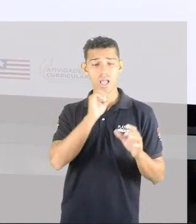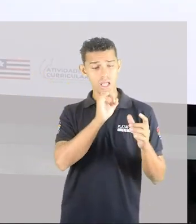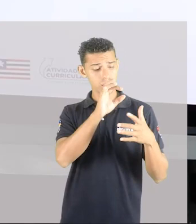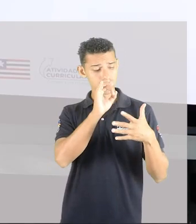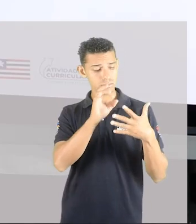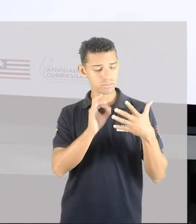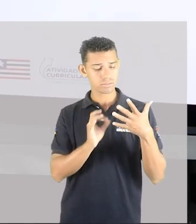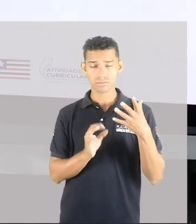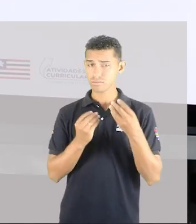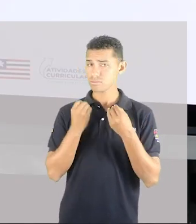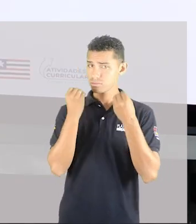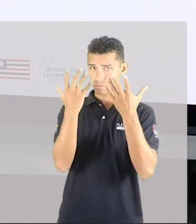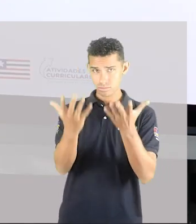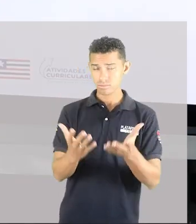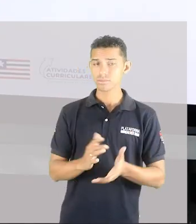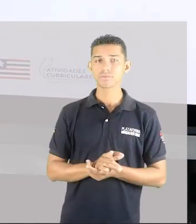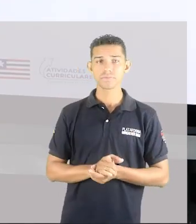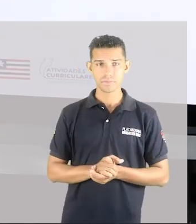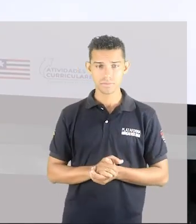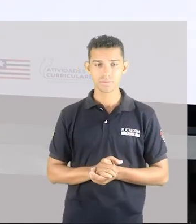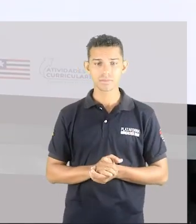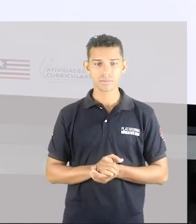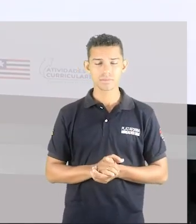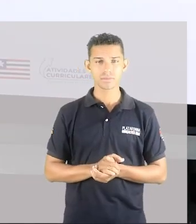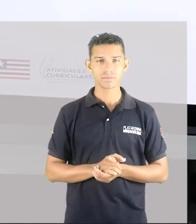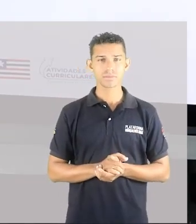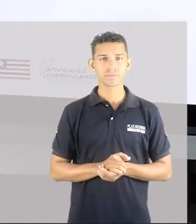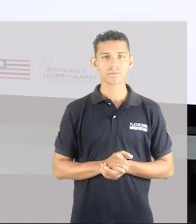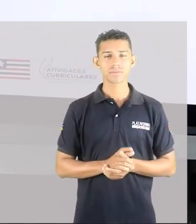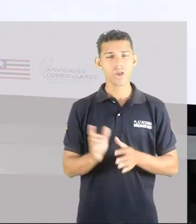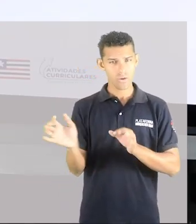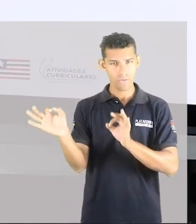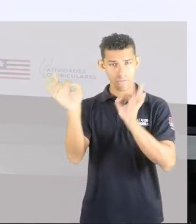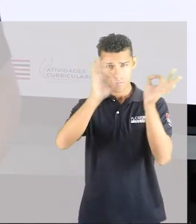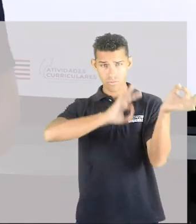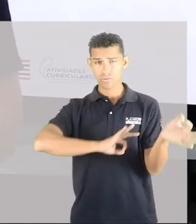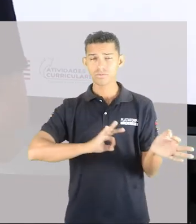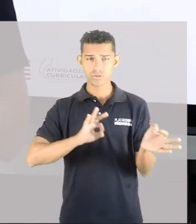se decompondo te entrega. Ô, Neto, falou rapidão. Volta o vídeo aí.